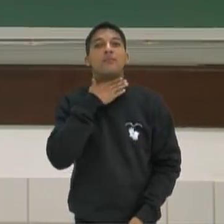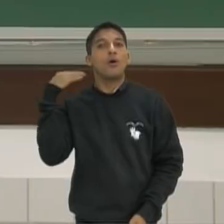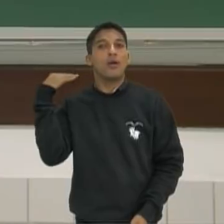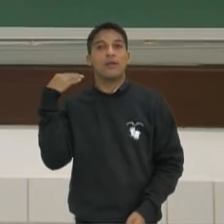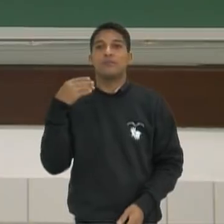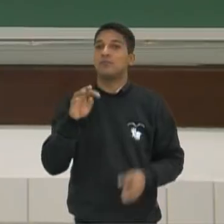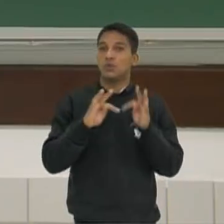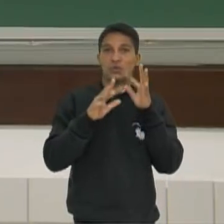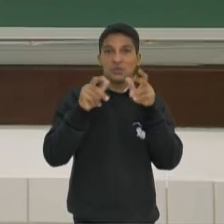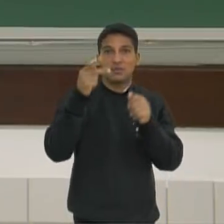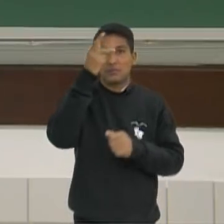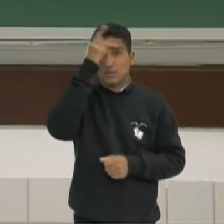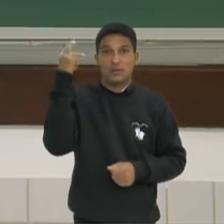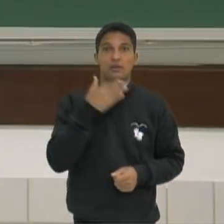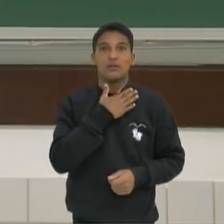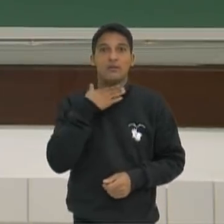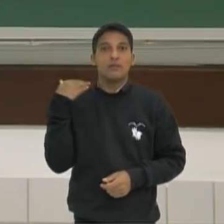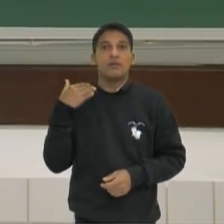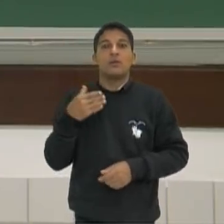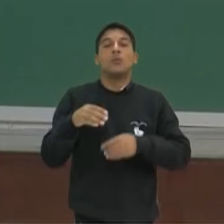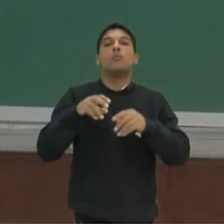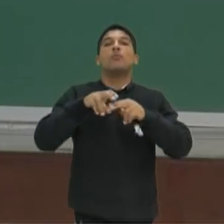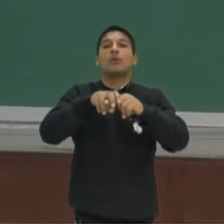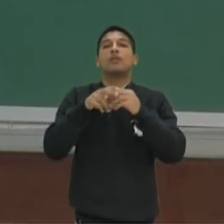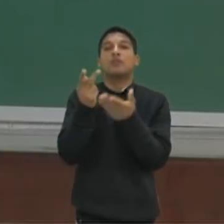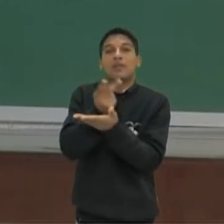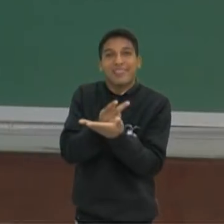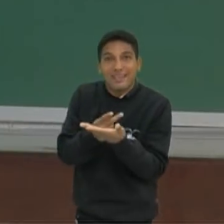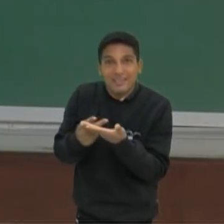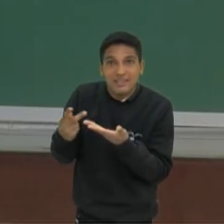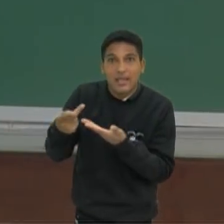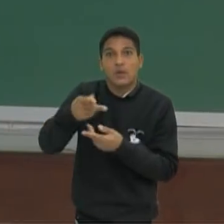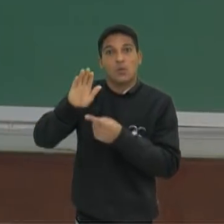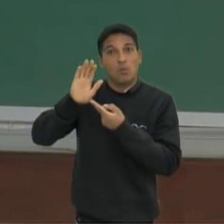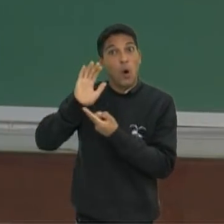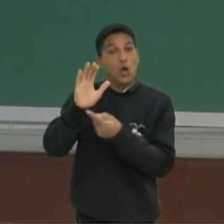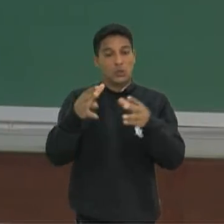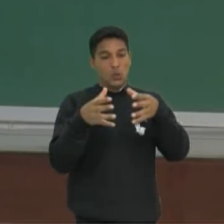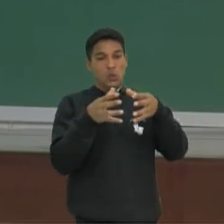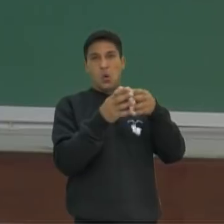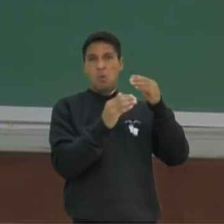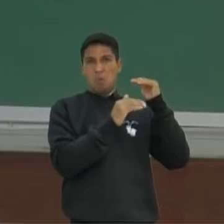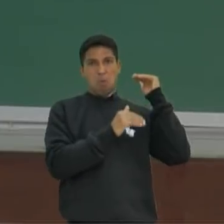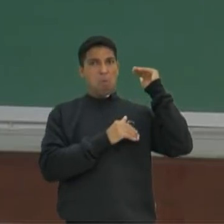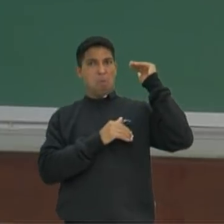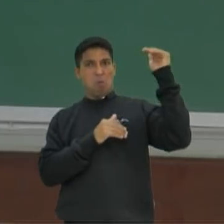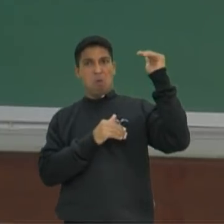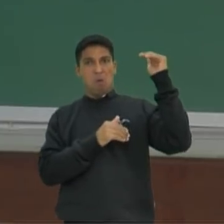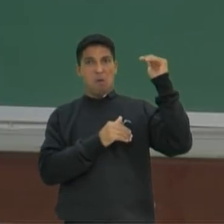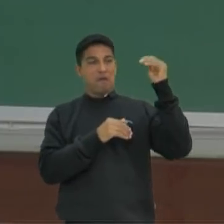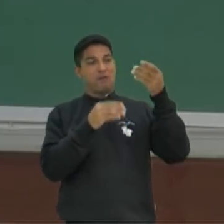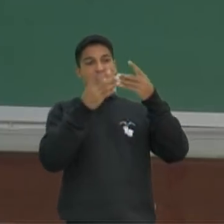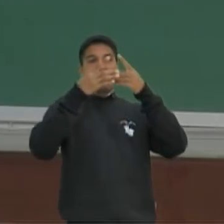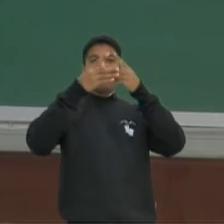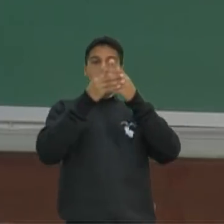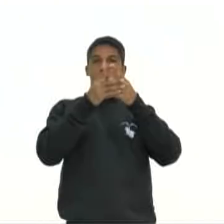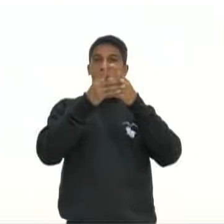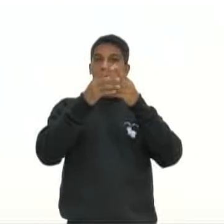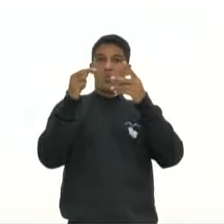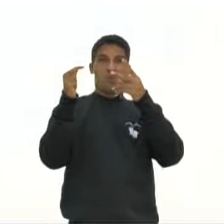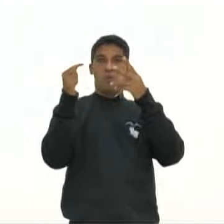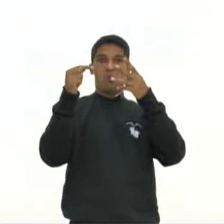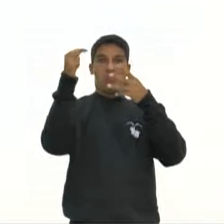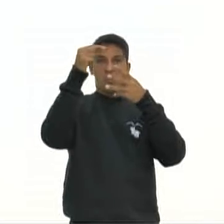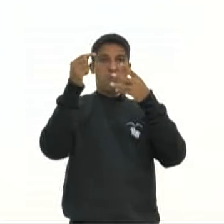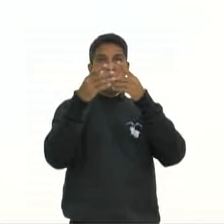E aqui nós temos uma outra imagem da dança macabra, a dança da morte. Essa é uma ilustração, já não contém cores, mas a